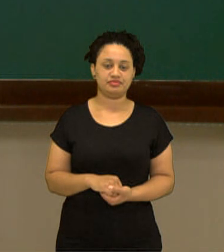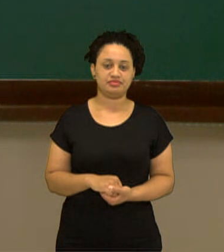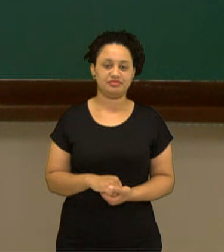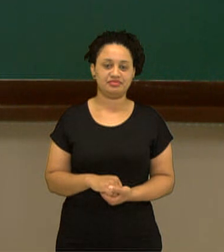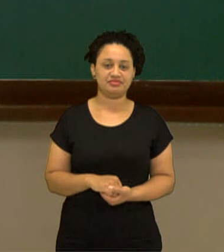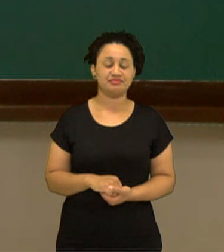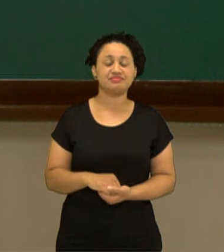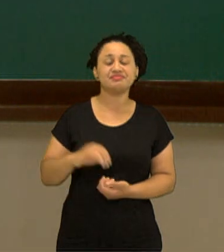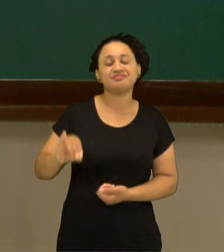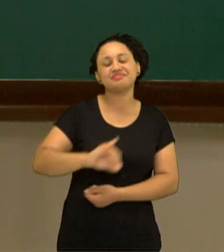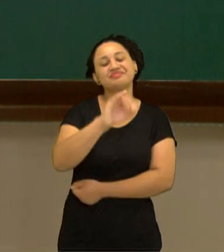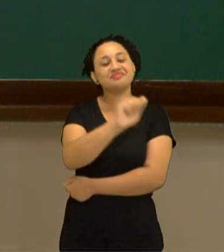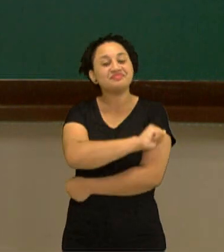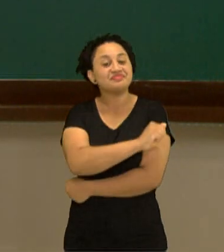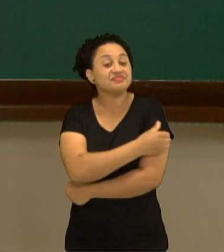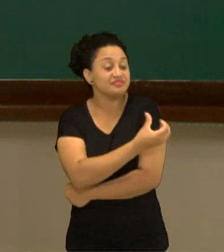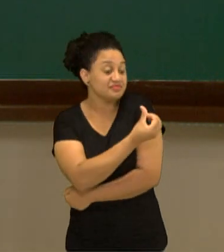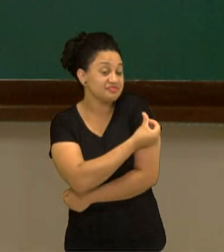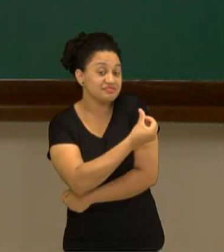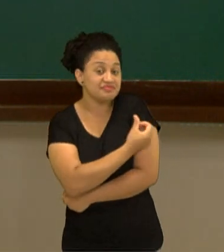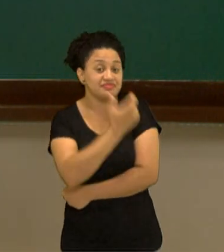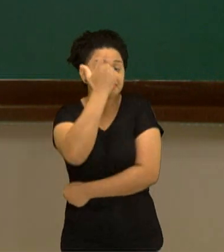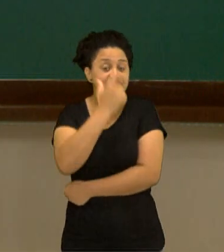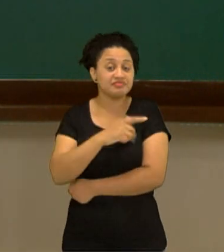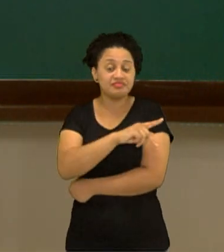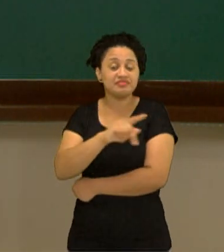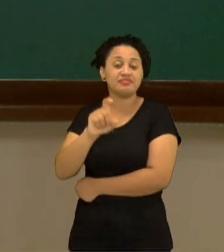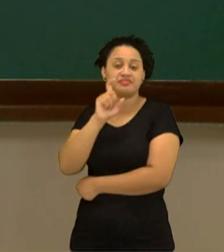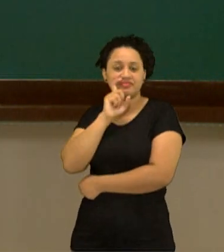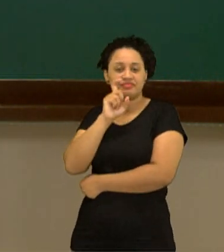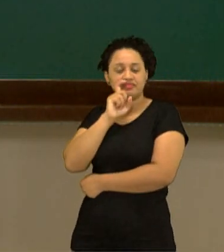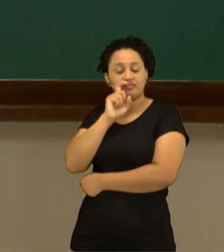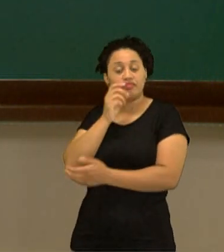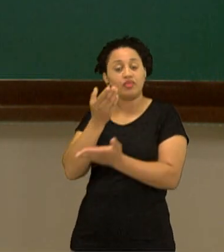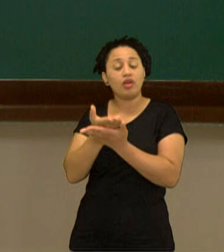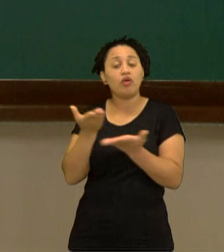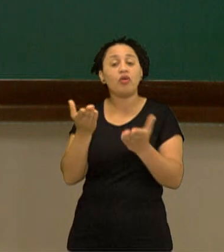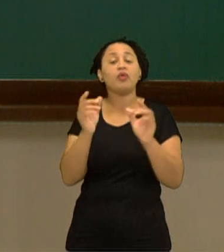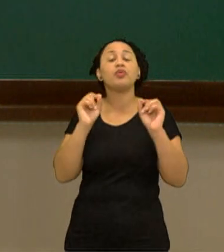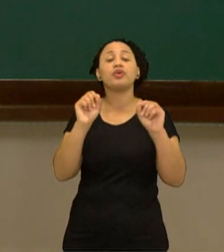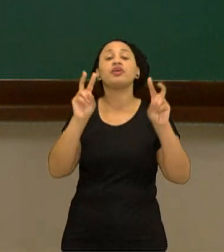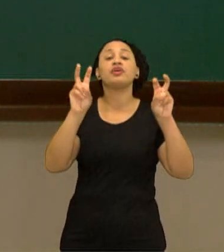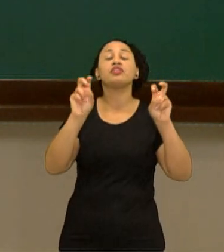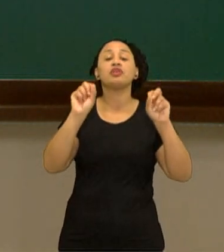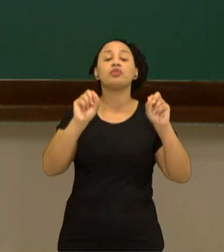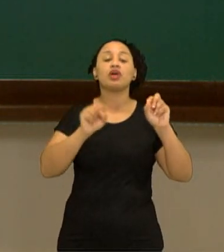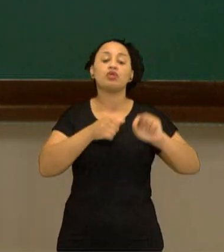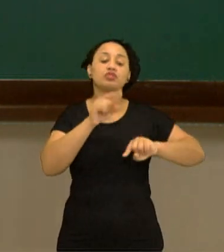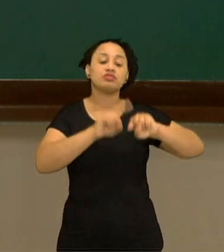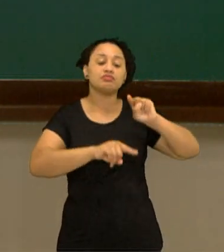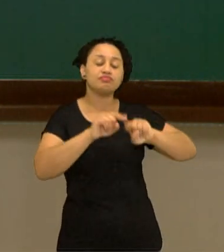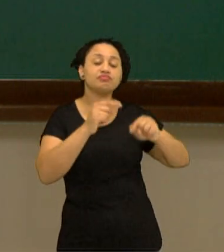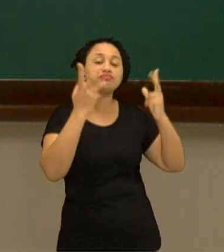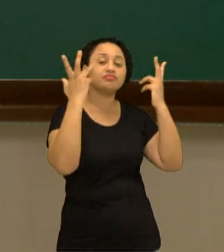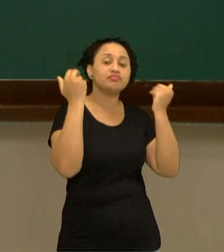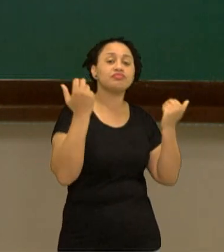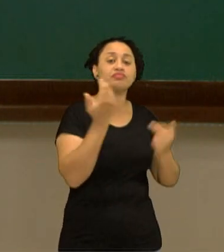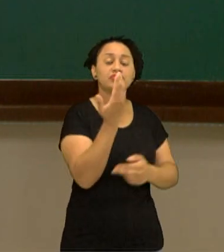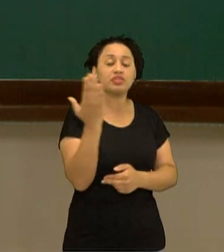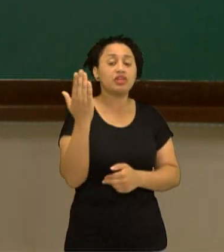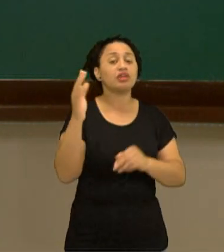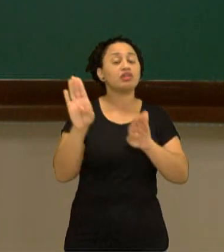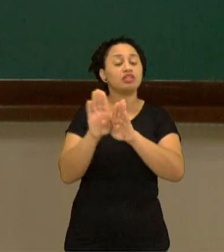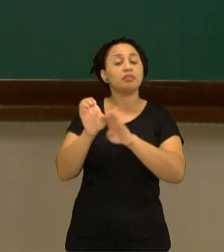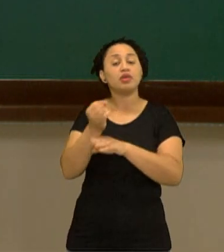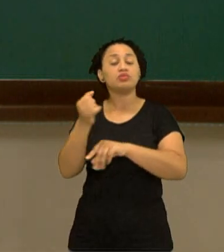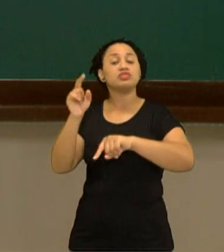Olá, estudante do sexto ano! Aqui é o professor Fabiano e nessa aula nós vamos falar sobre materiais naturais e materiais